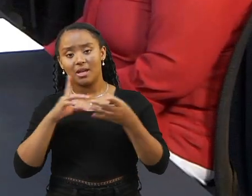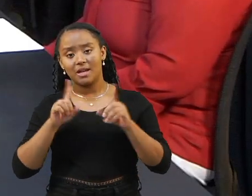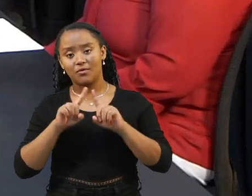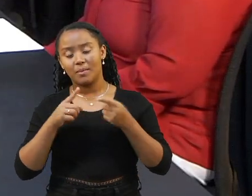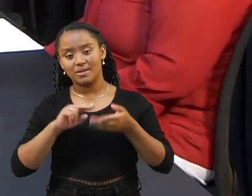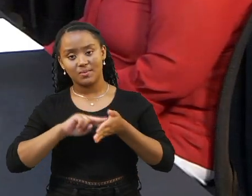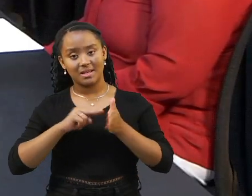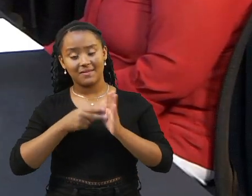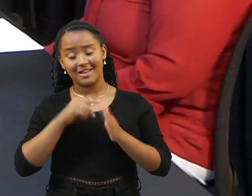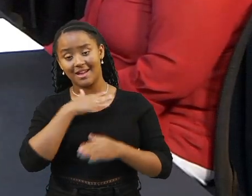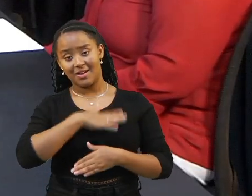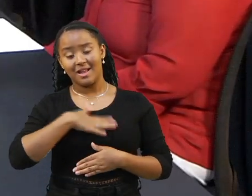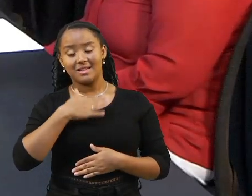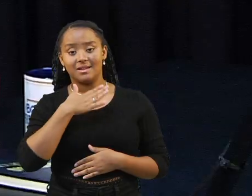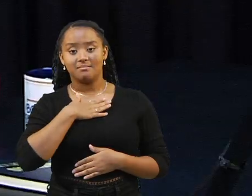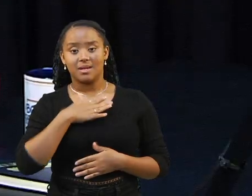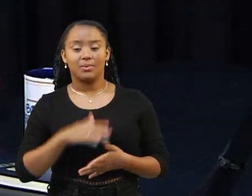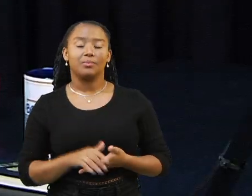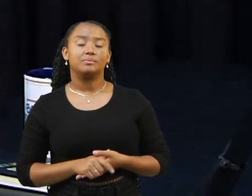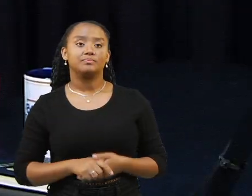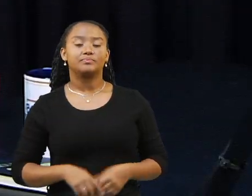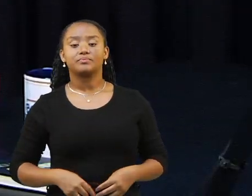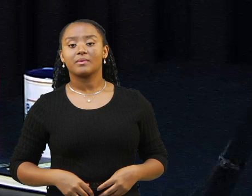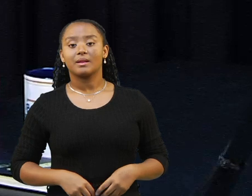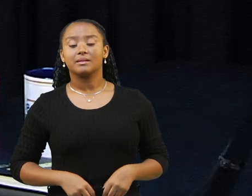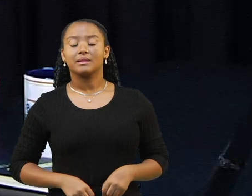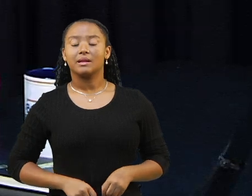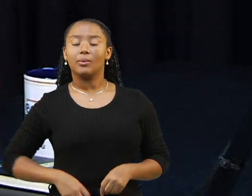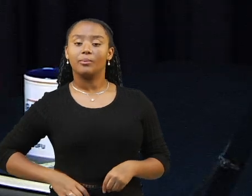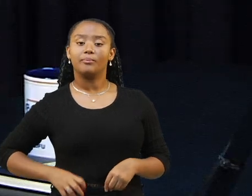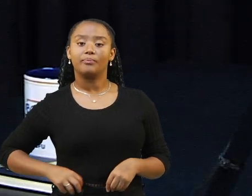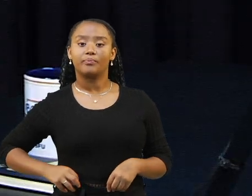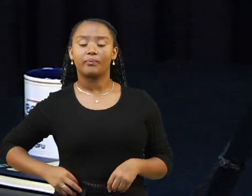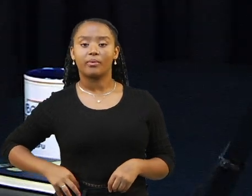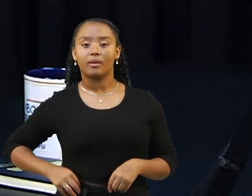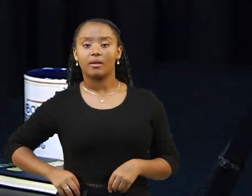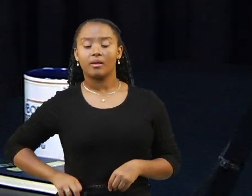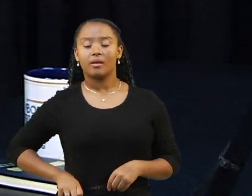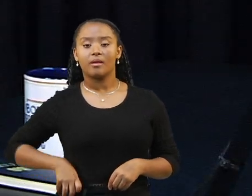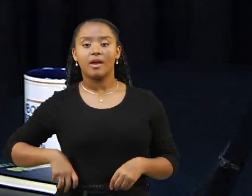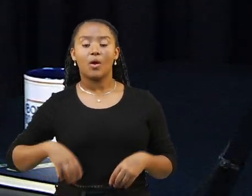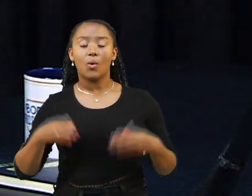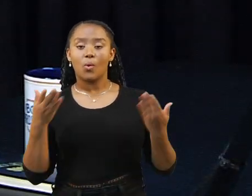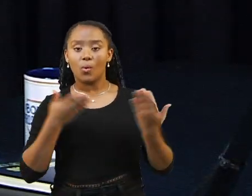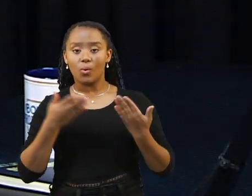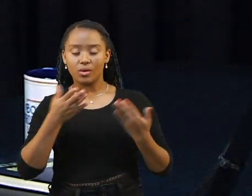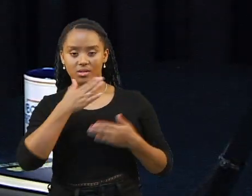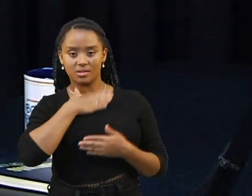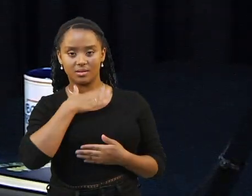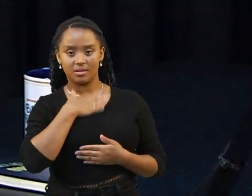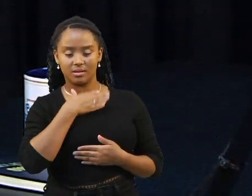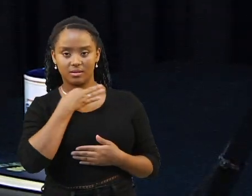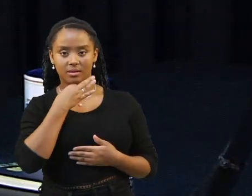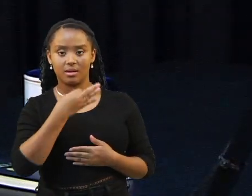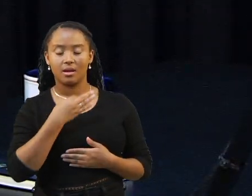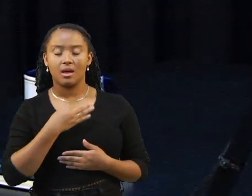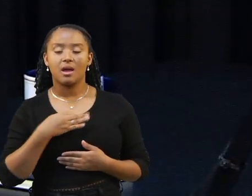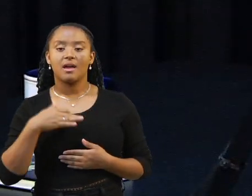livre, não necessariamente é meu lazer. Para mim, hoje,